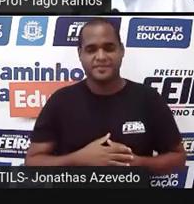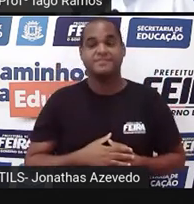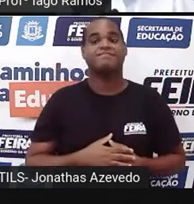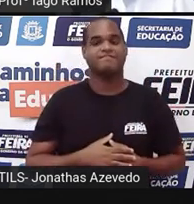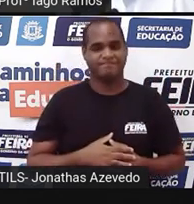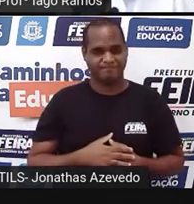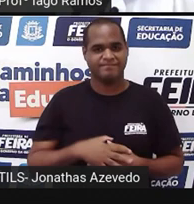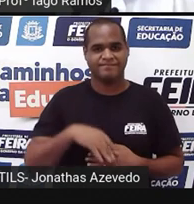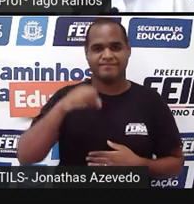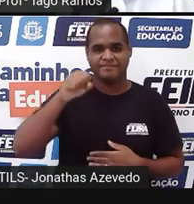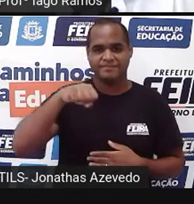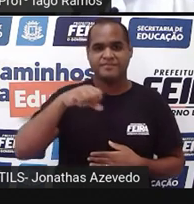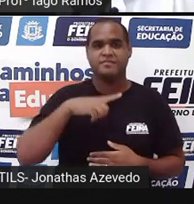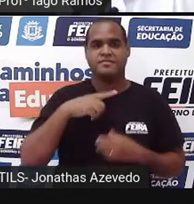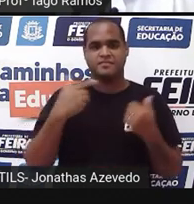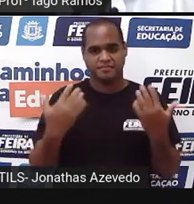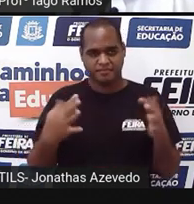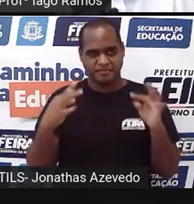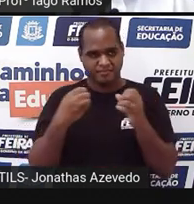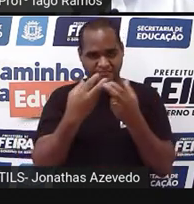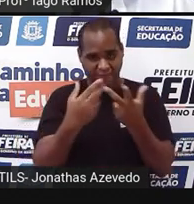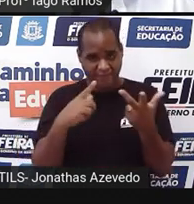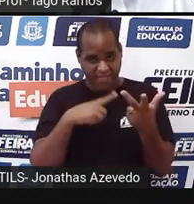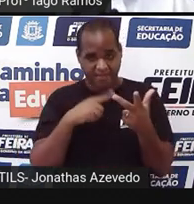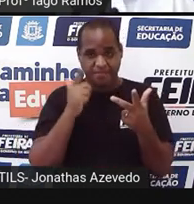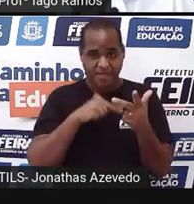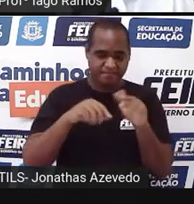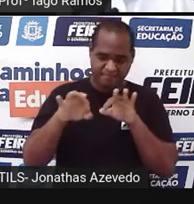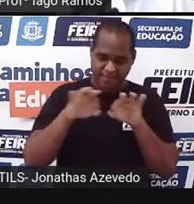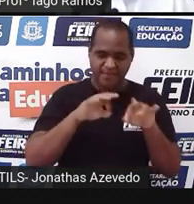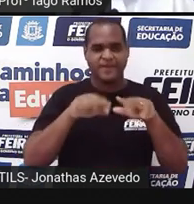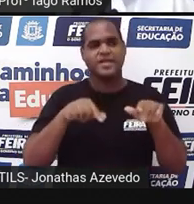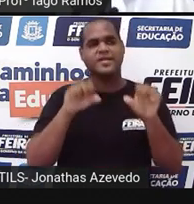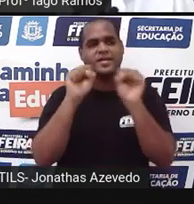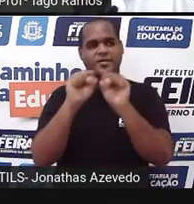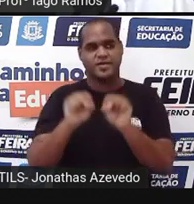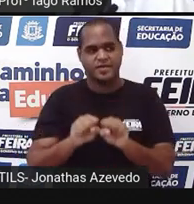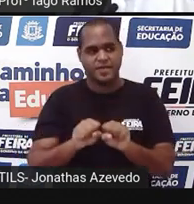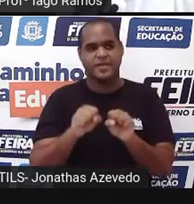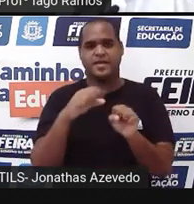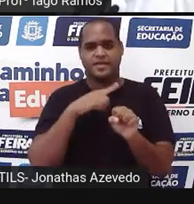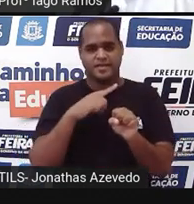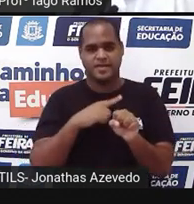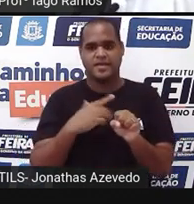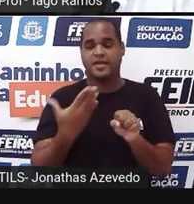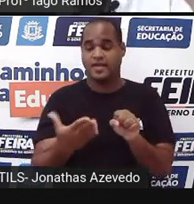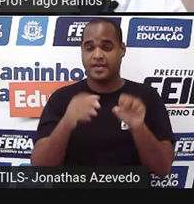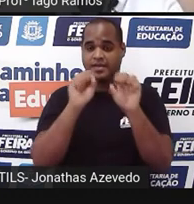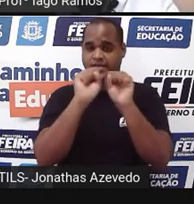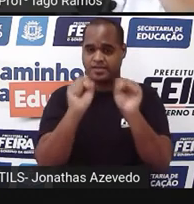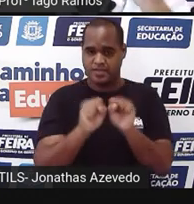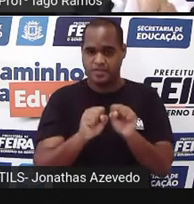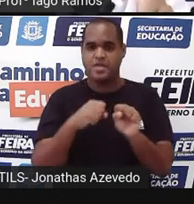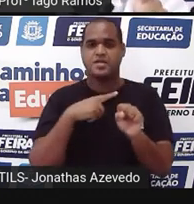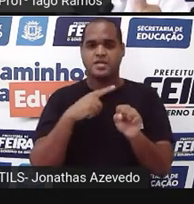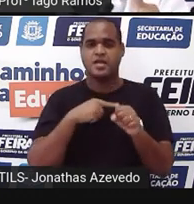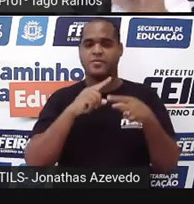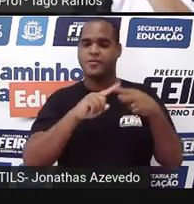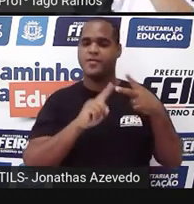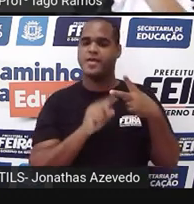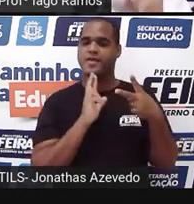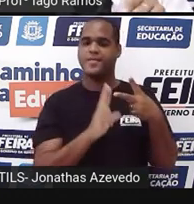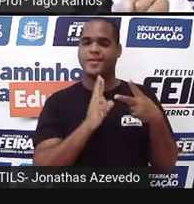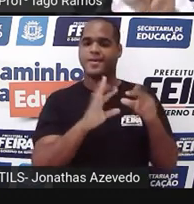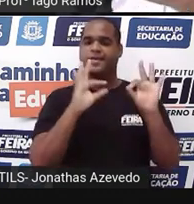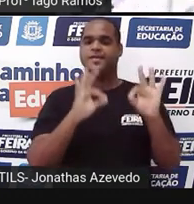Tá bom então Toda vez que você resolver um sistema né esse sistema tiver uma solução